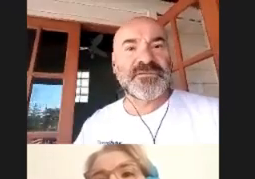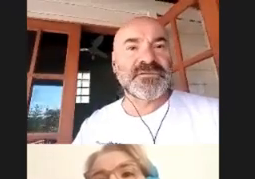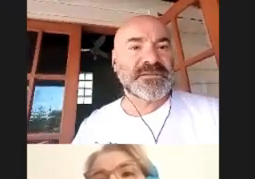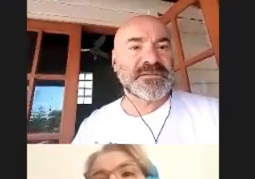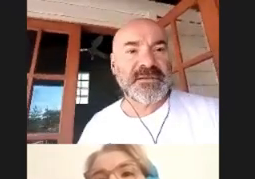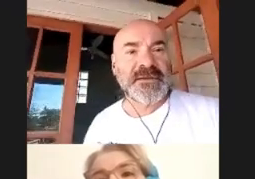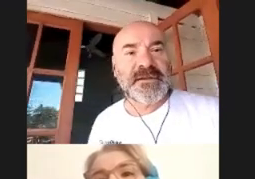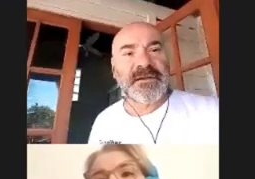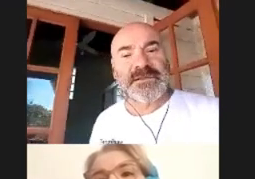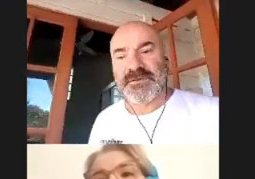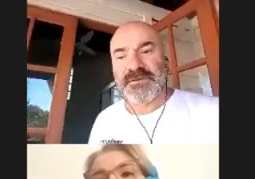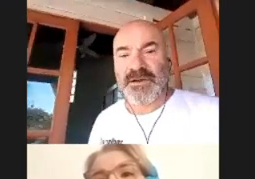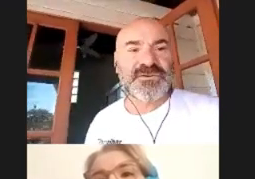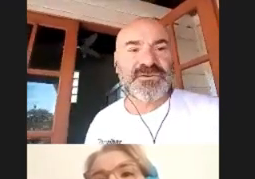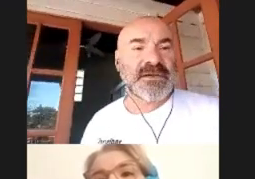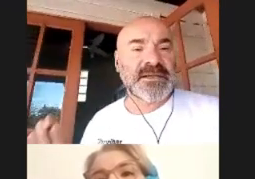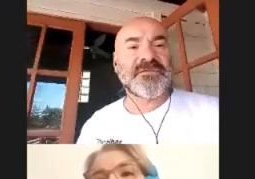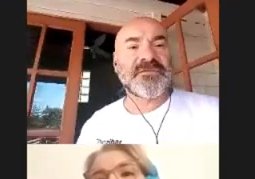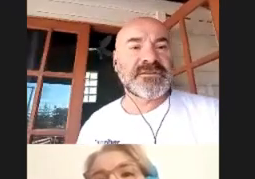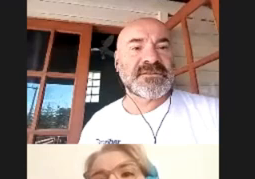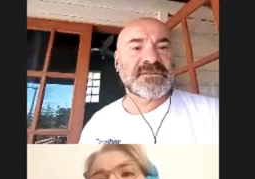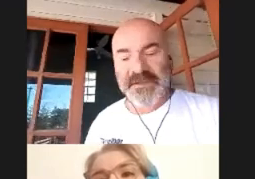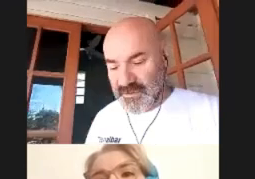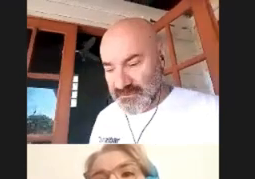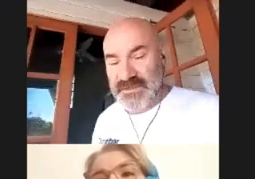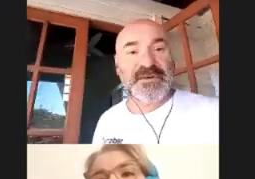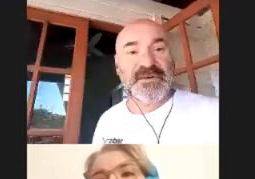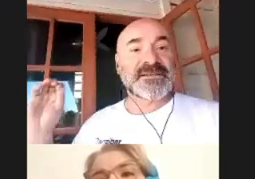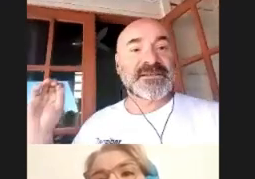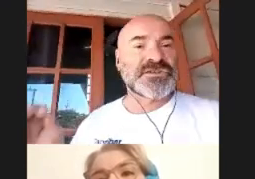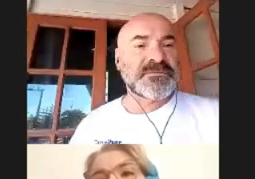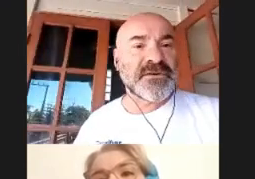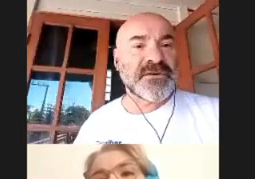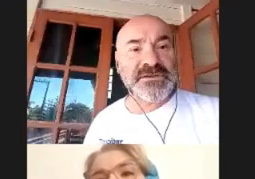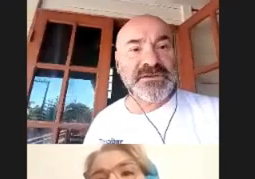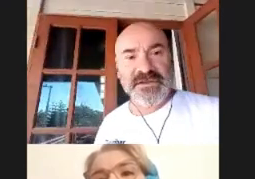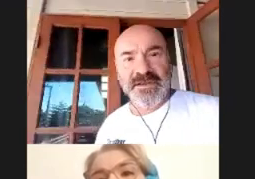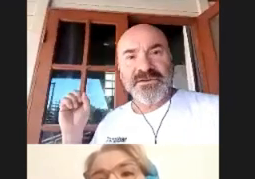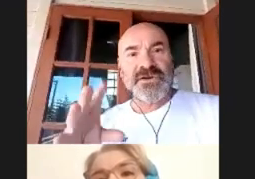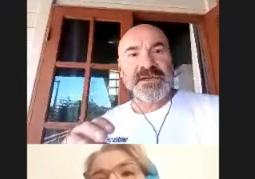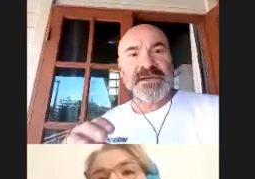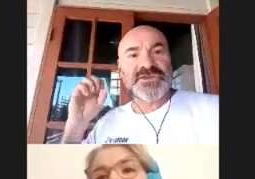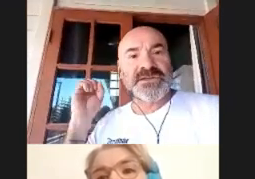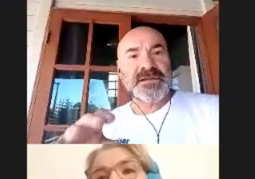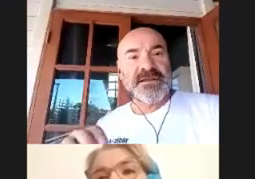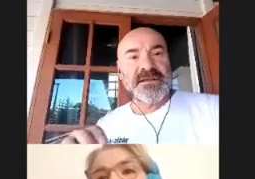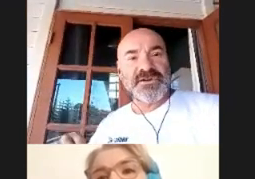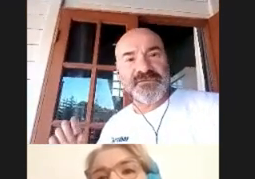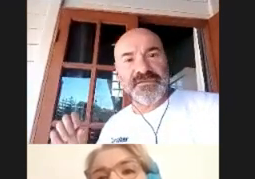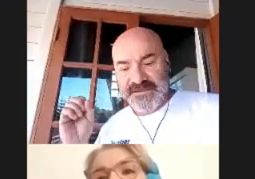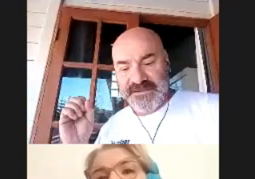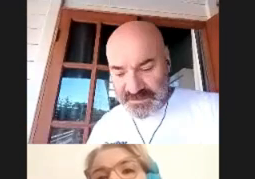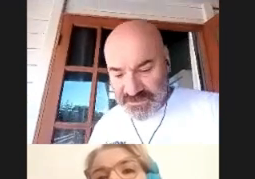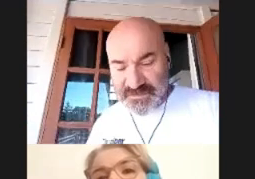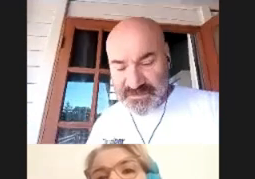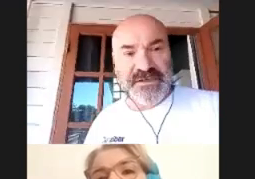para você, a sua saúde daqui para frente está melhor, você vai se sentir melhor, ou seja... Joga energia, joga